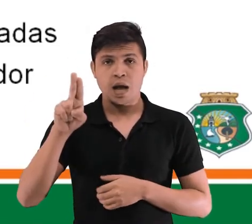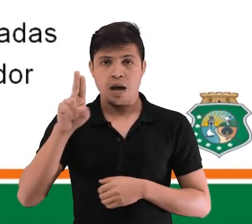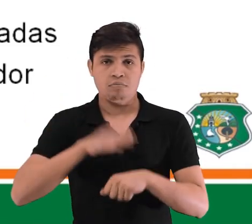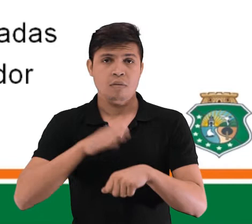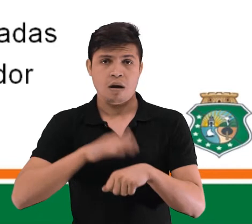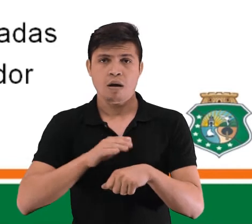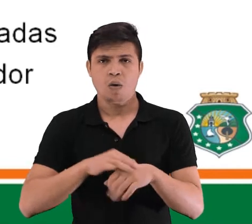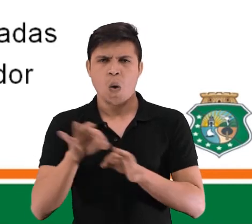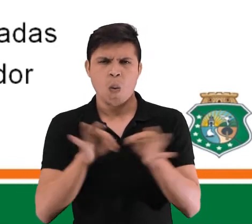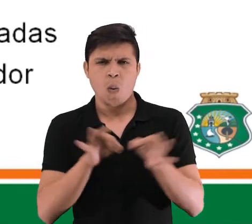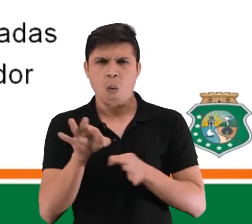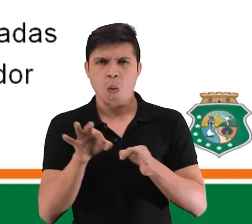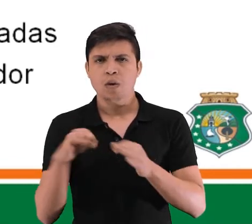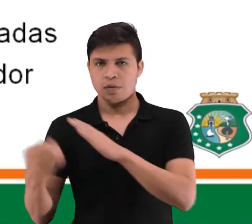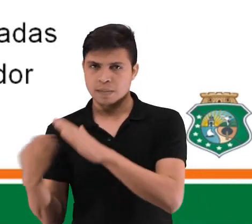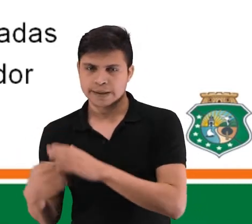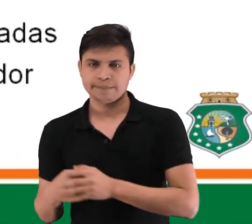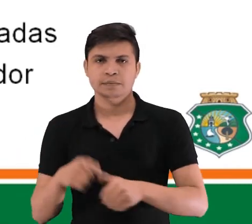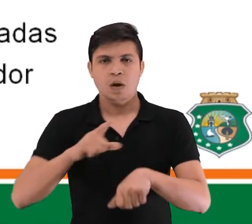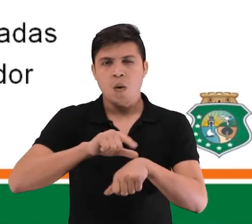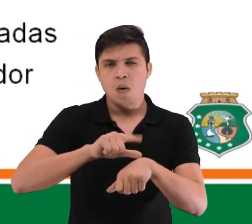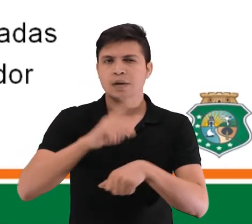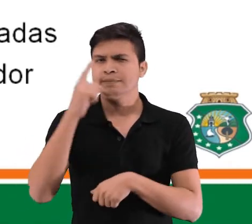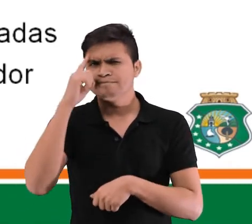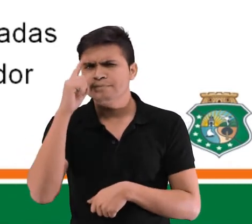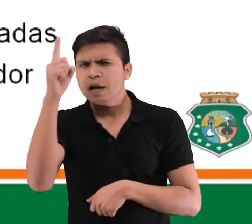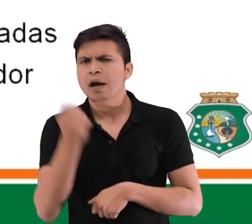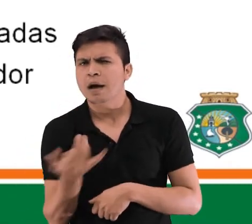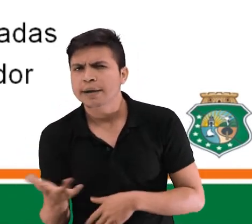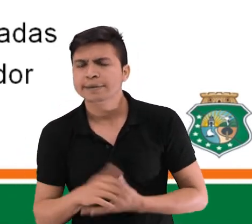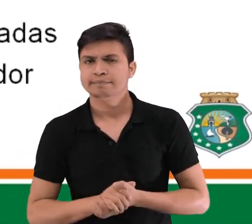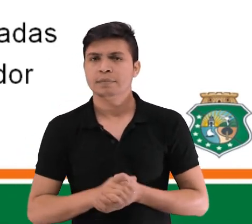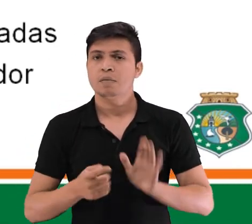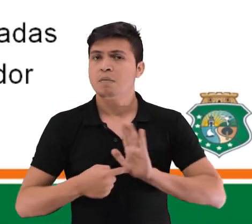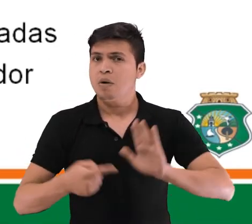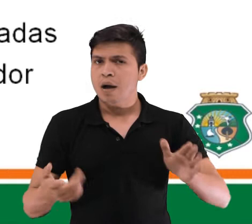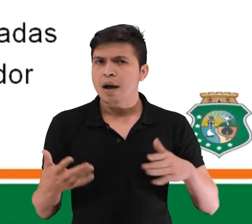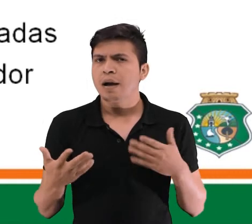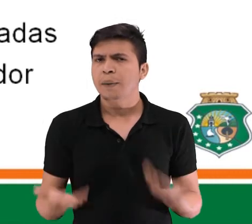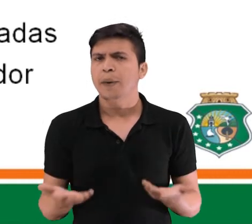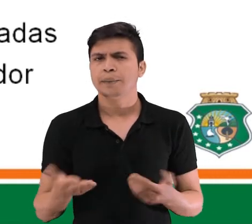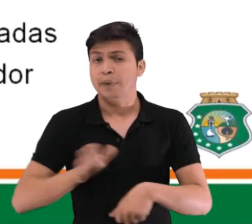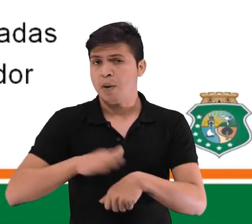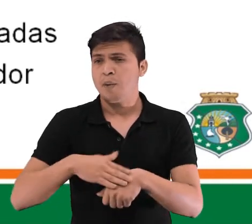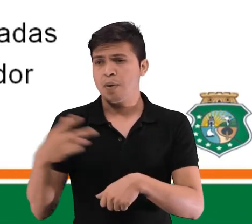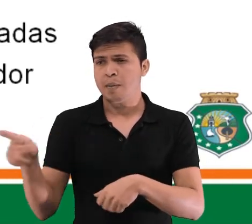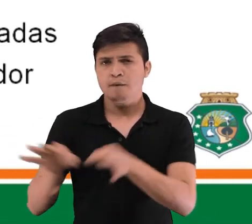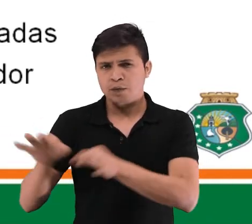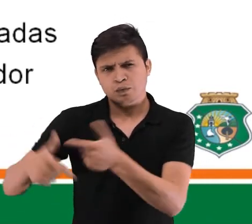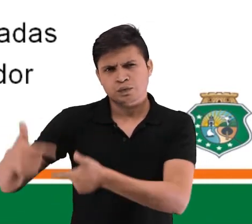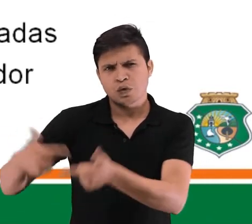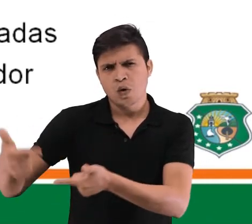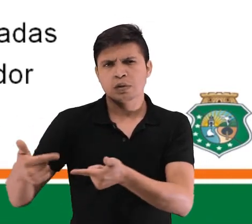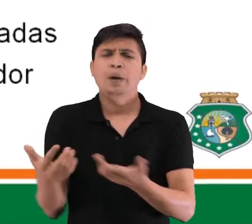fábrica, acertar data e hora, declarar os dispositivos automáticos. Que